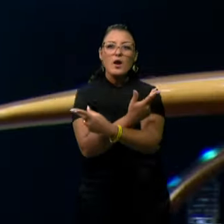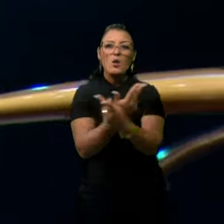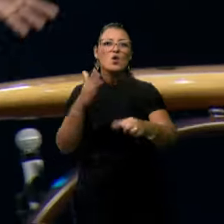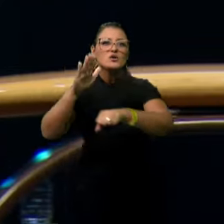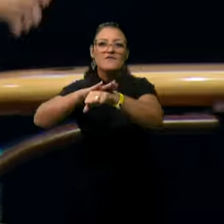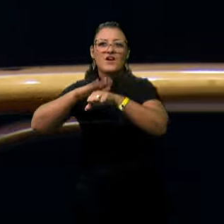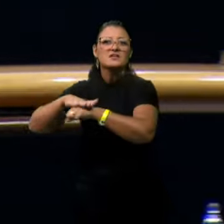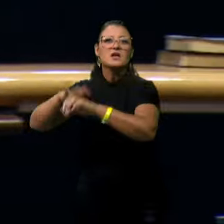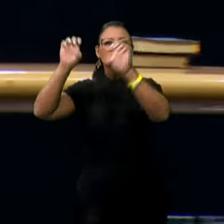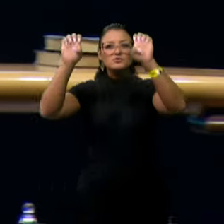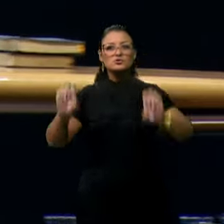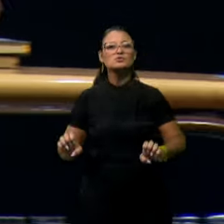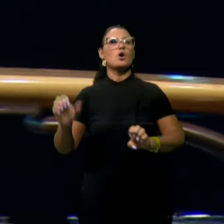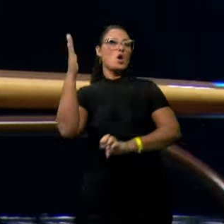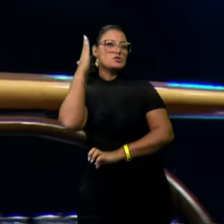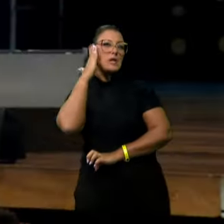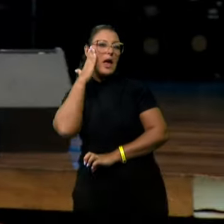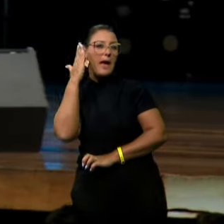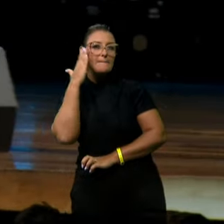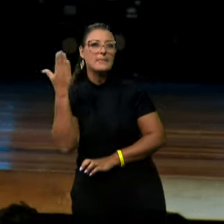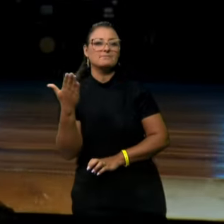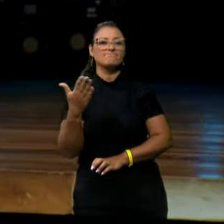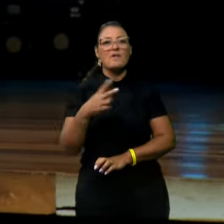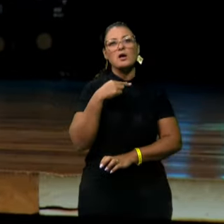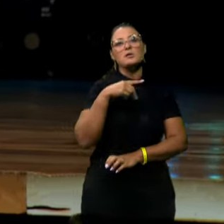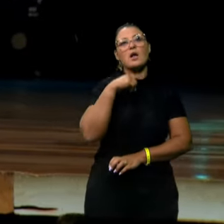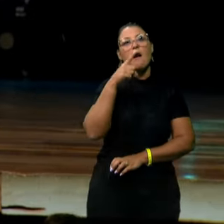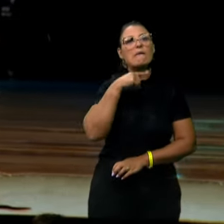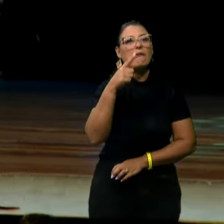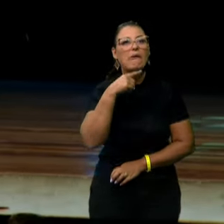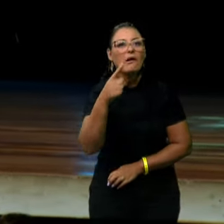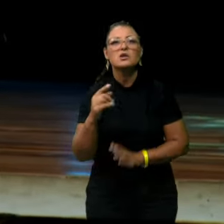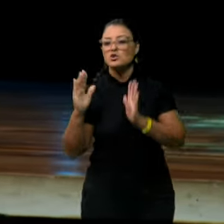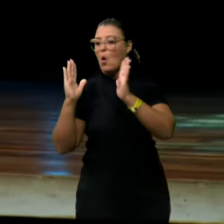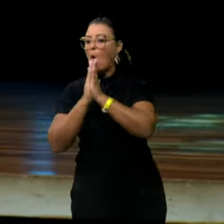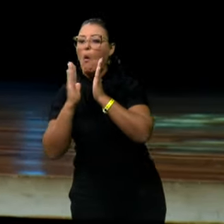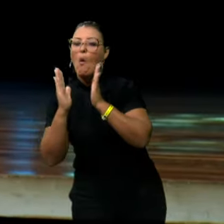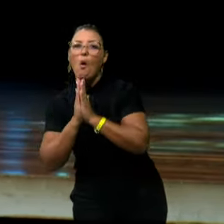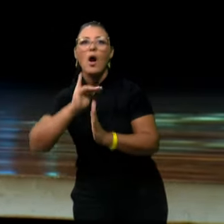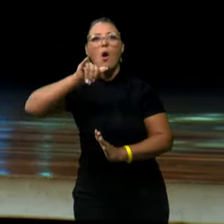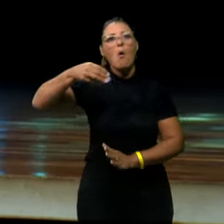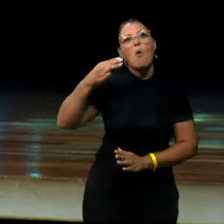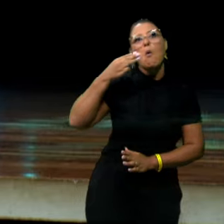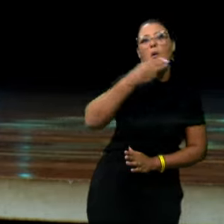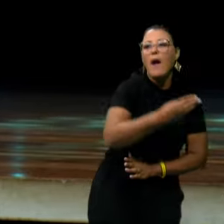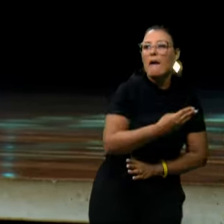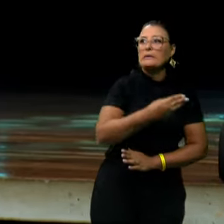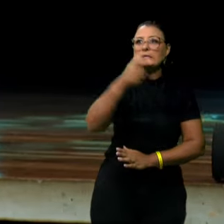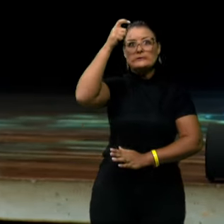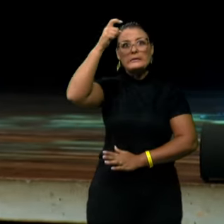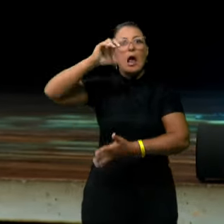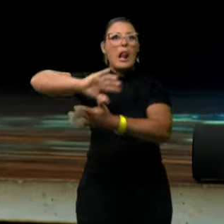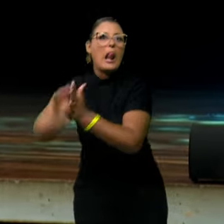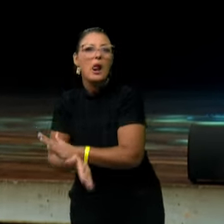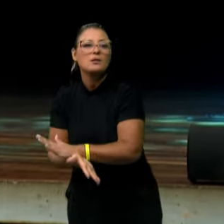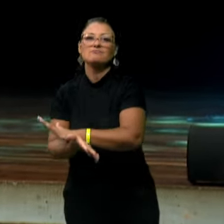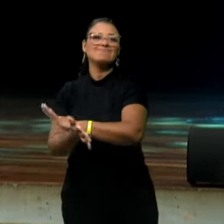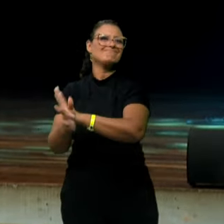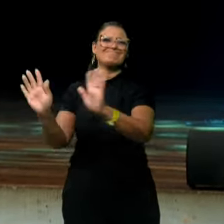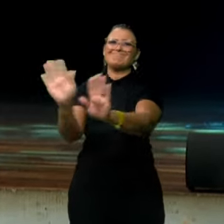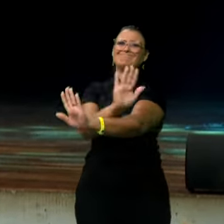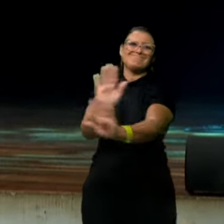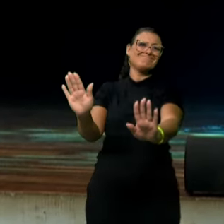então não adianta você no bairro e orar aos céus principados Não isso não é uma guerra